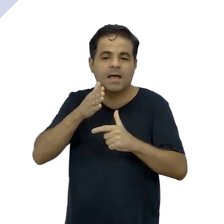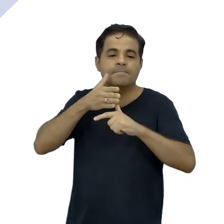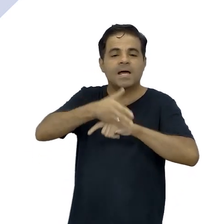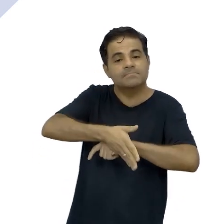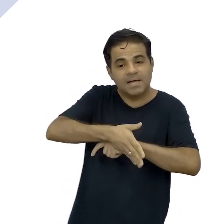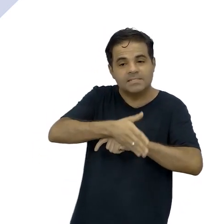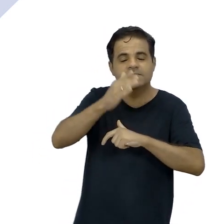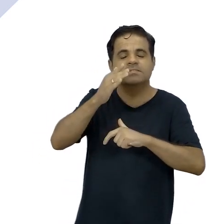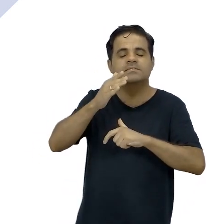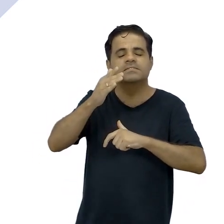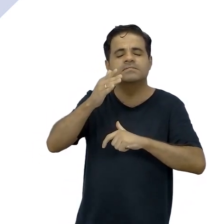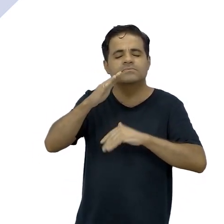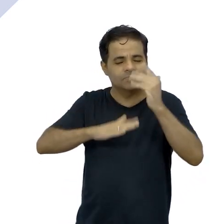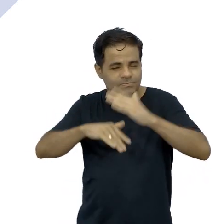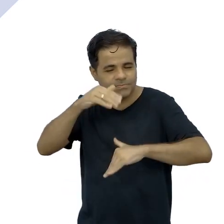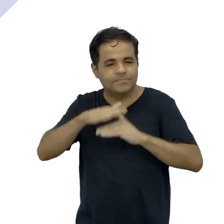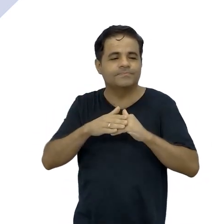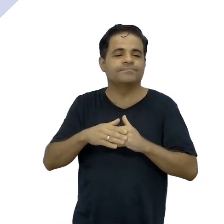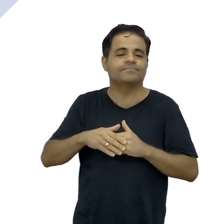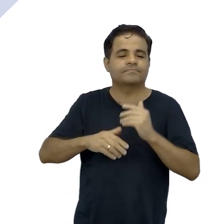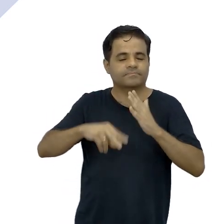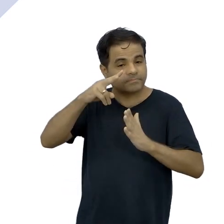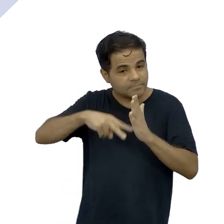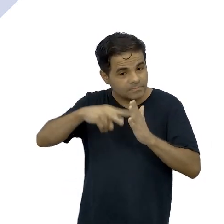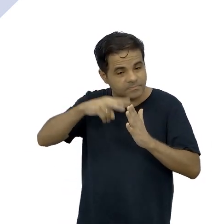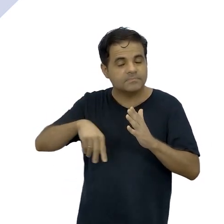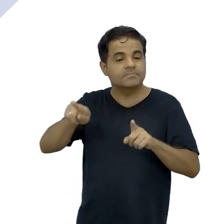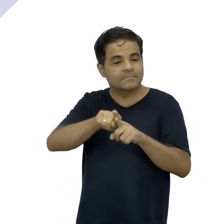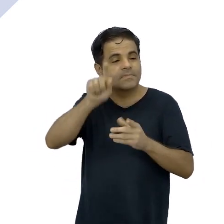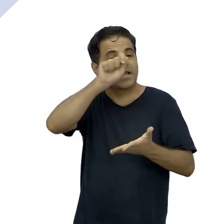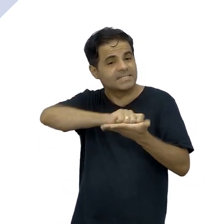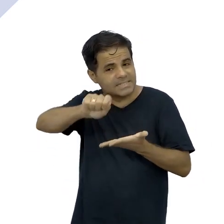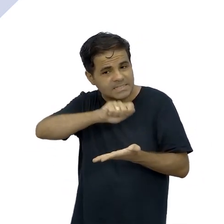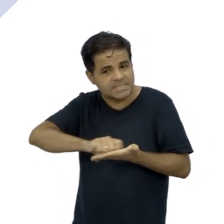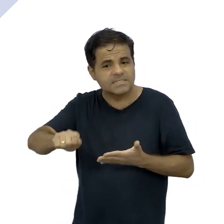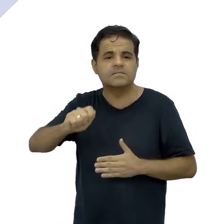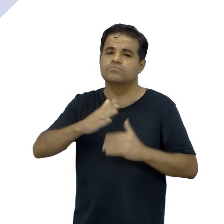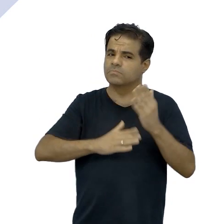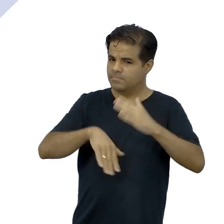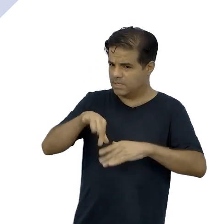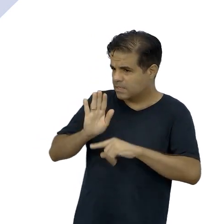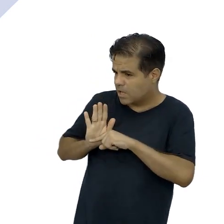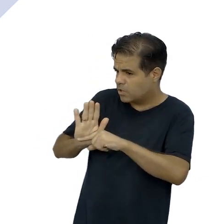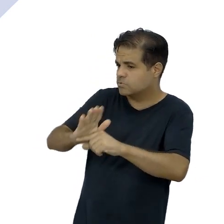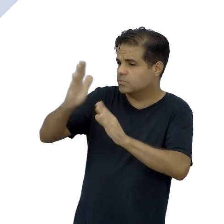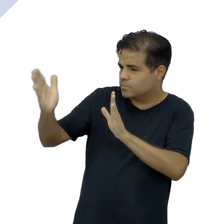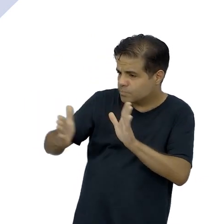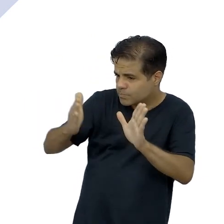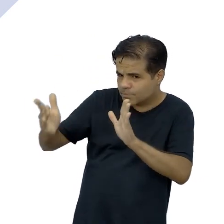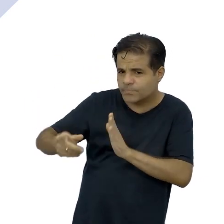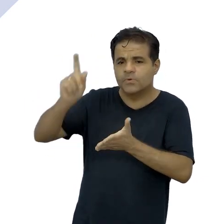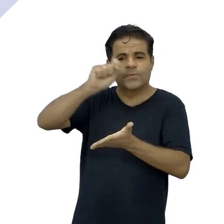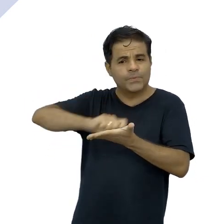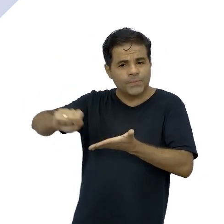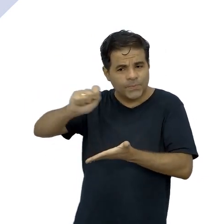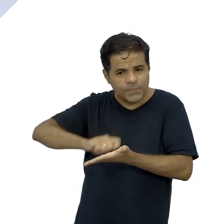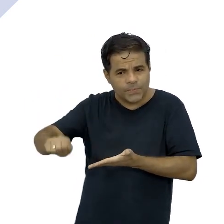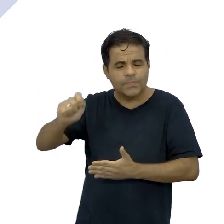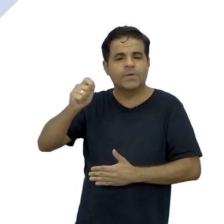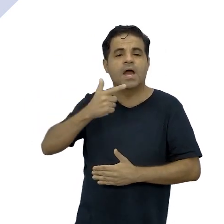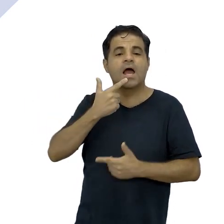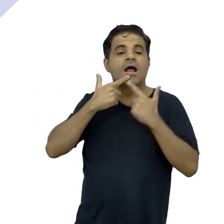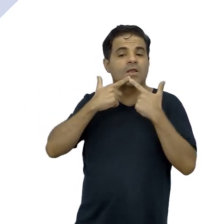estudantes nas práticas sociais mediadas pela leitura e pela escrita, e os habilitam também a produzirem textos que envolvam